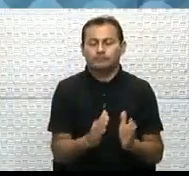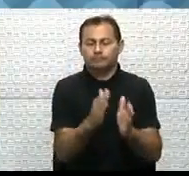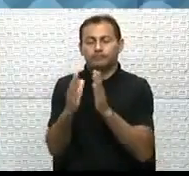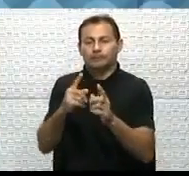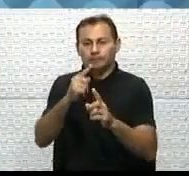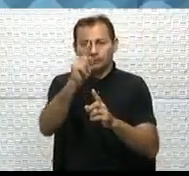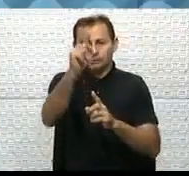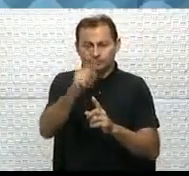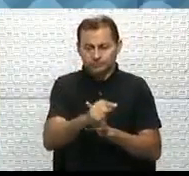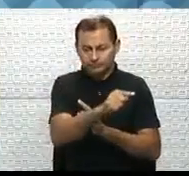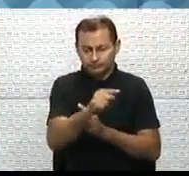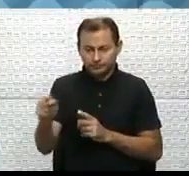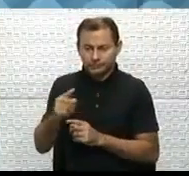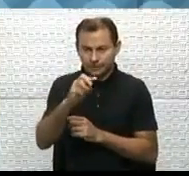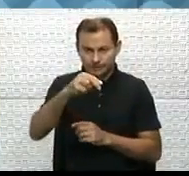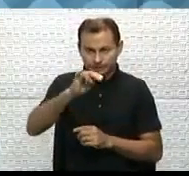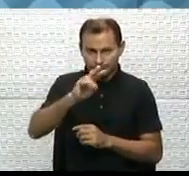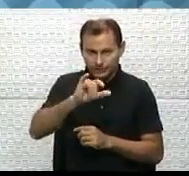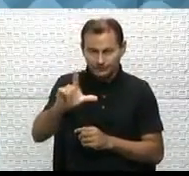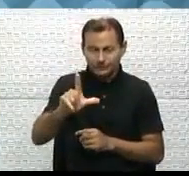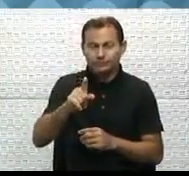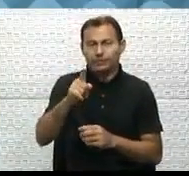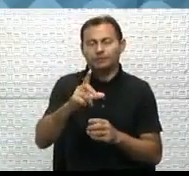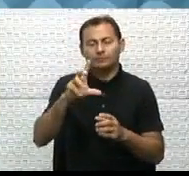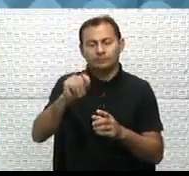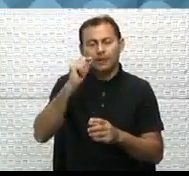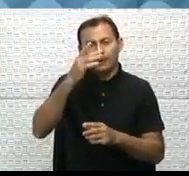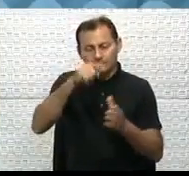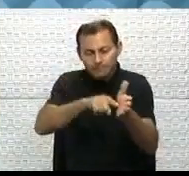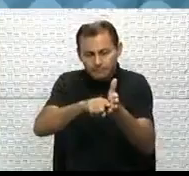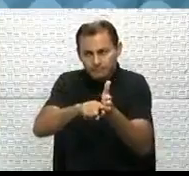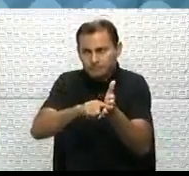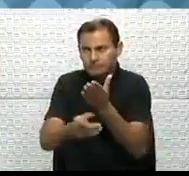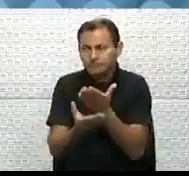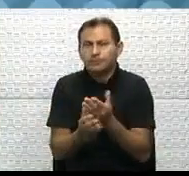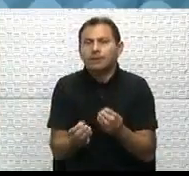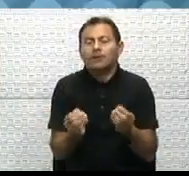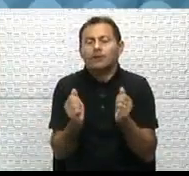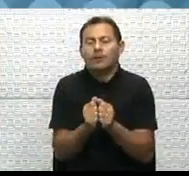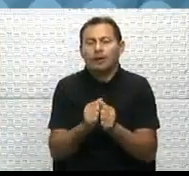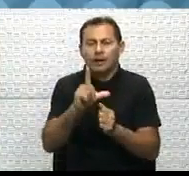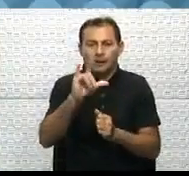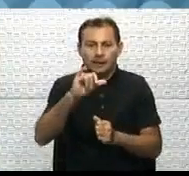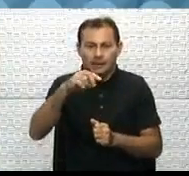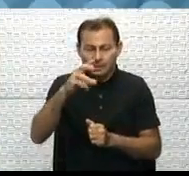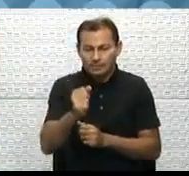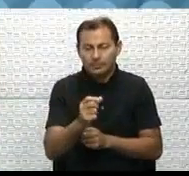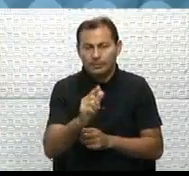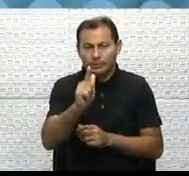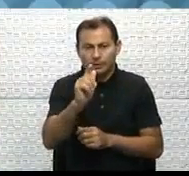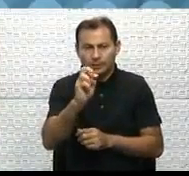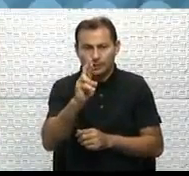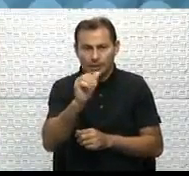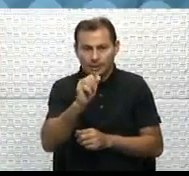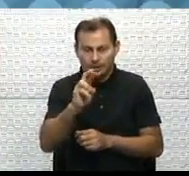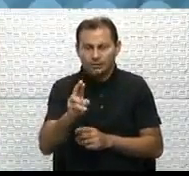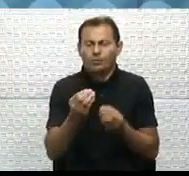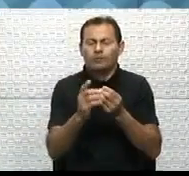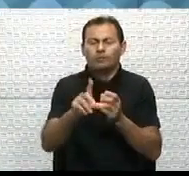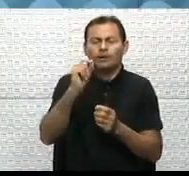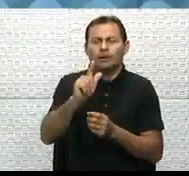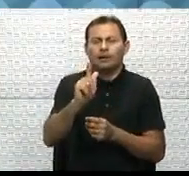partir do cruzamento entre o nível de significância que você define para a sua pesquisa, com a linha referente aos graus de liberdade. Como